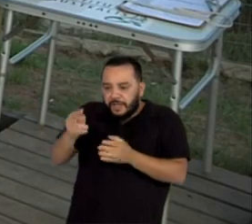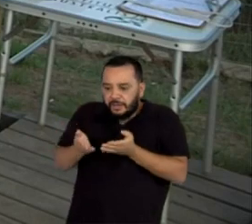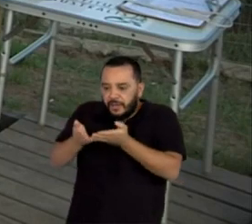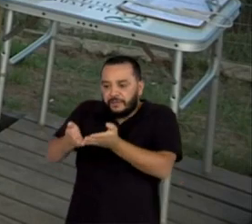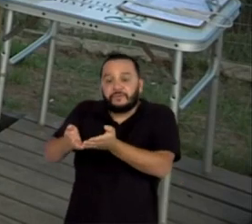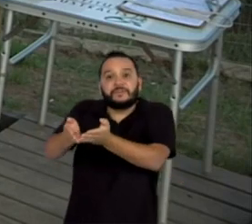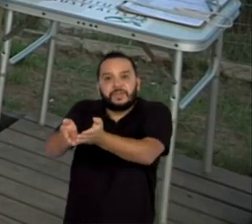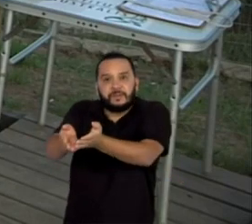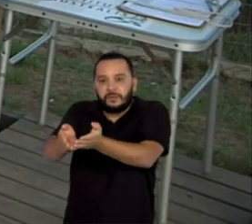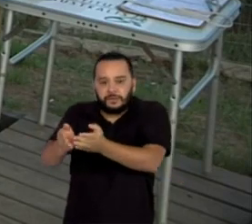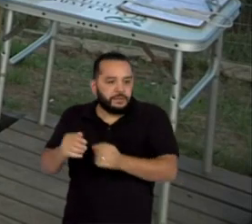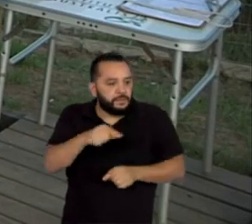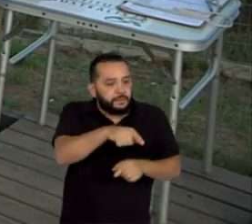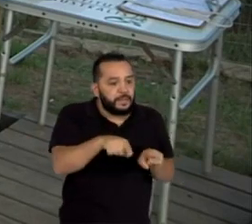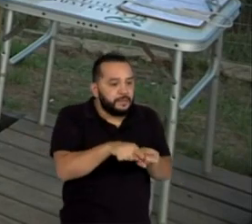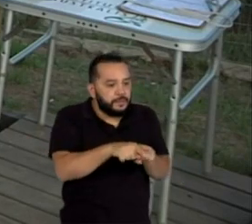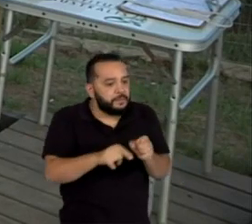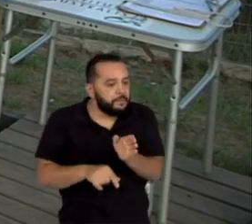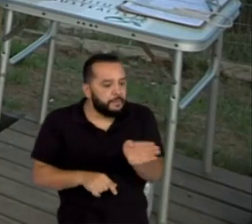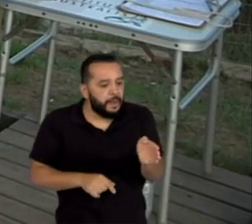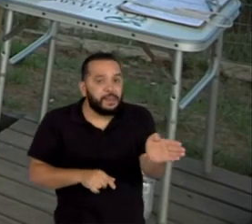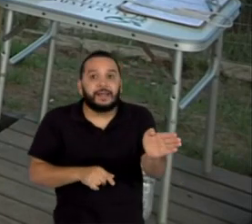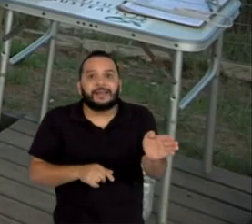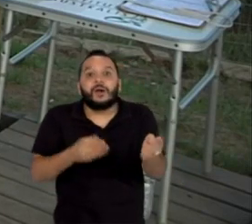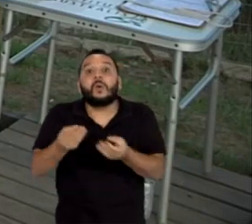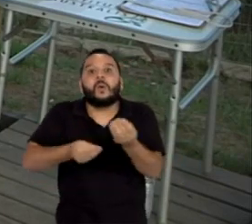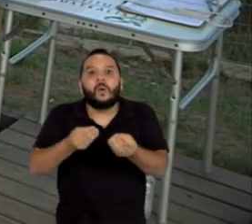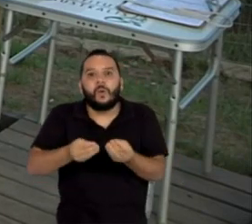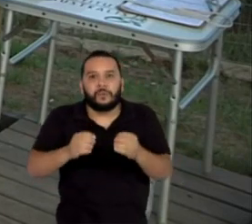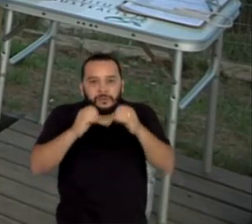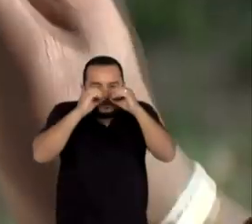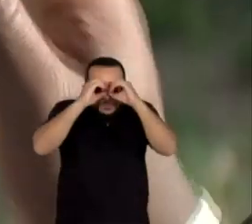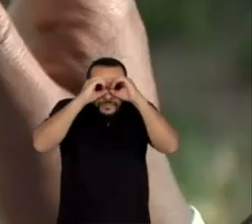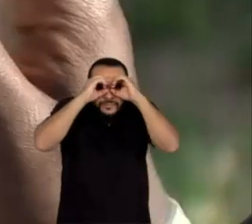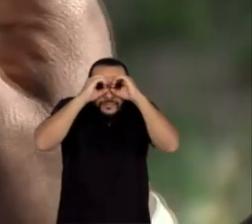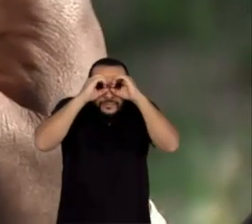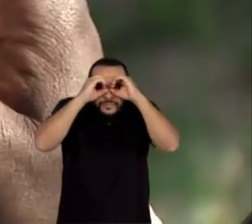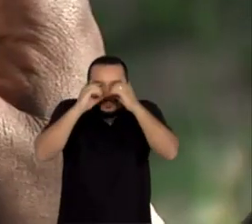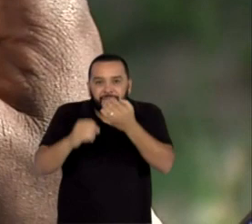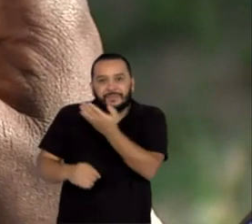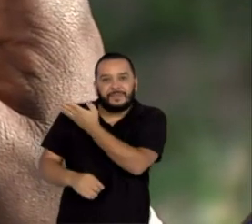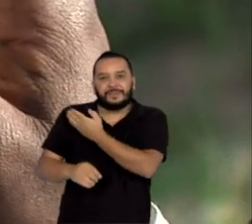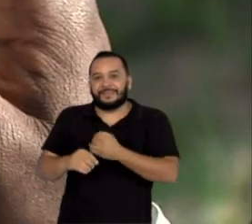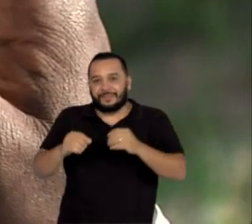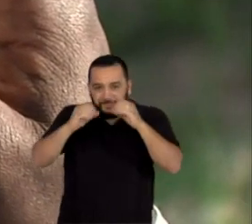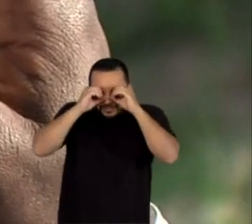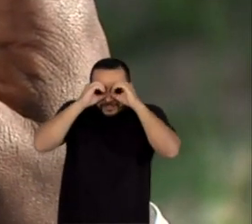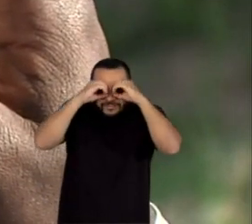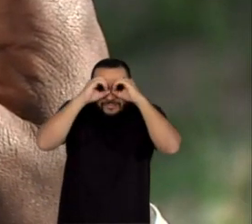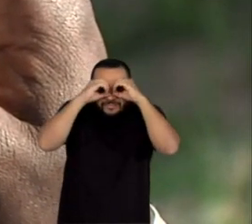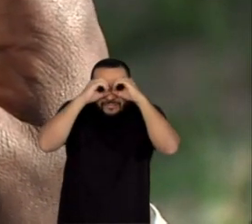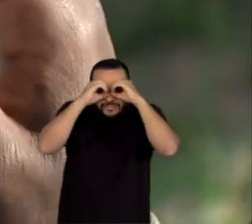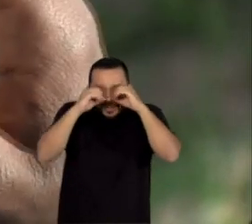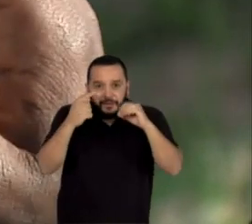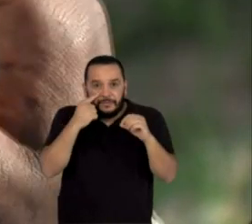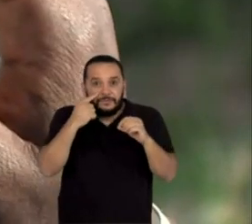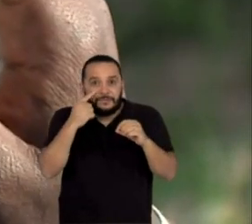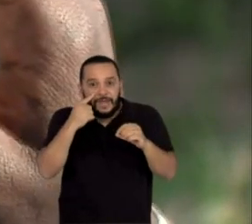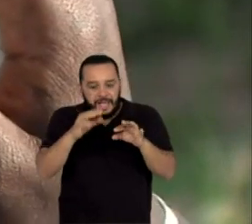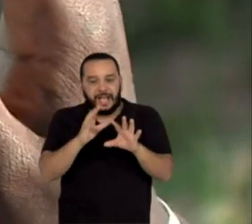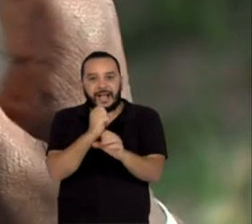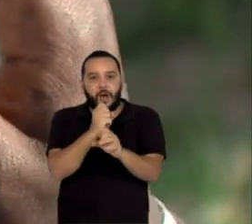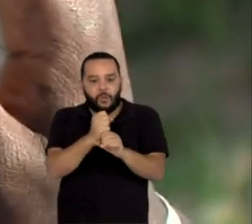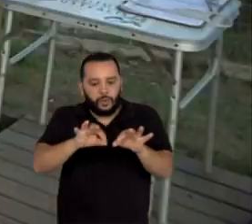saída das baleias. E sabe como? Através ali, daquele aparelho chamado teodolito. Através das coordenadas